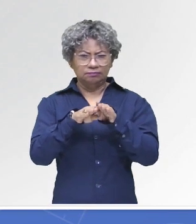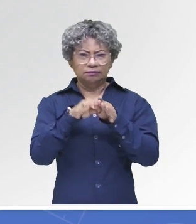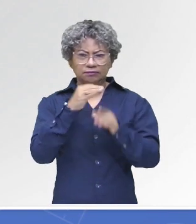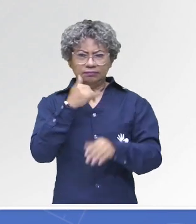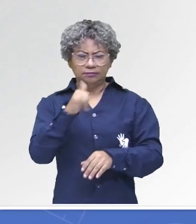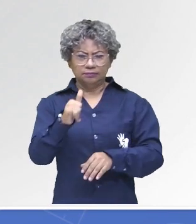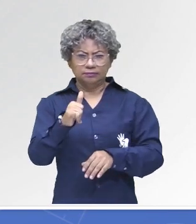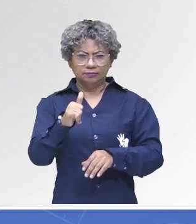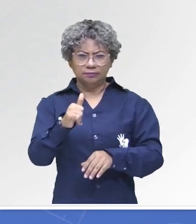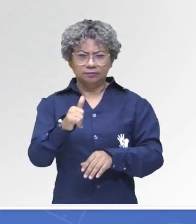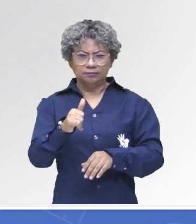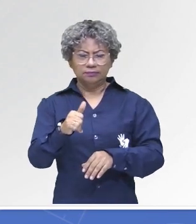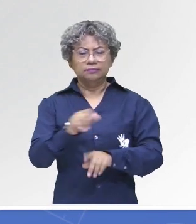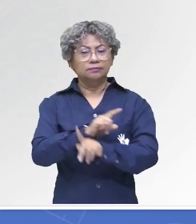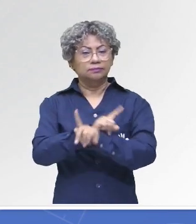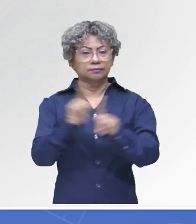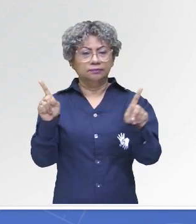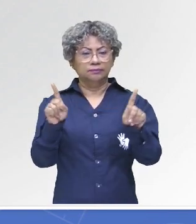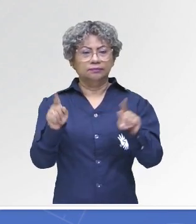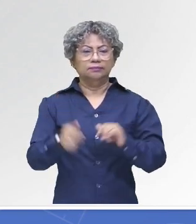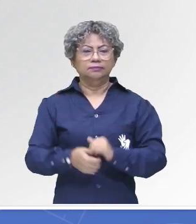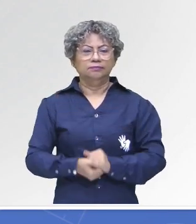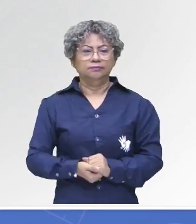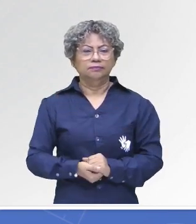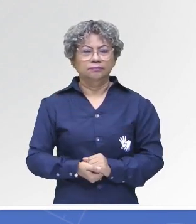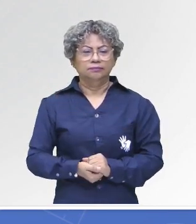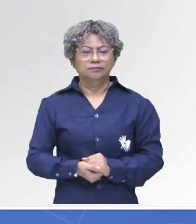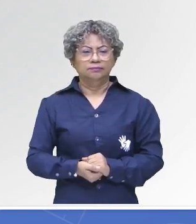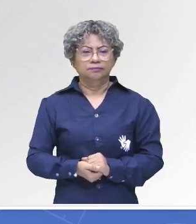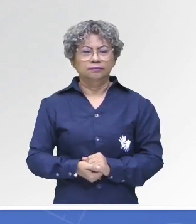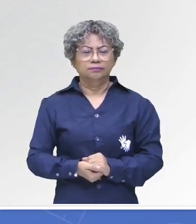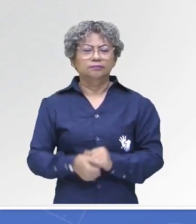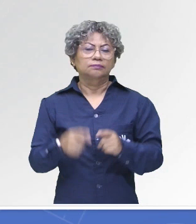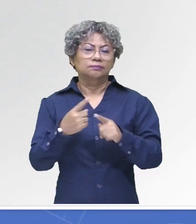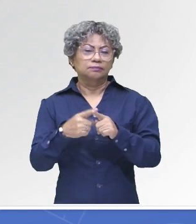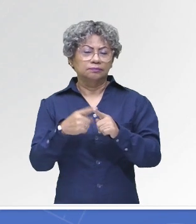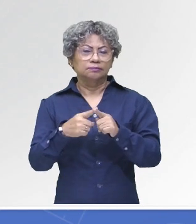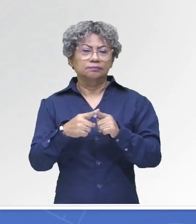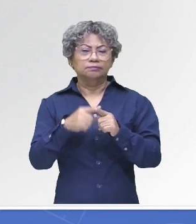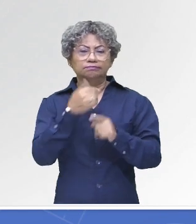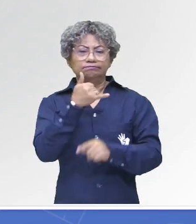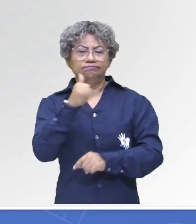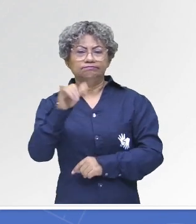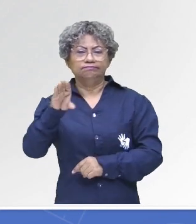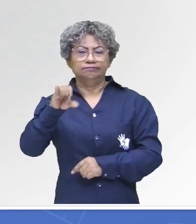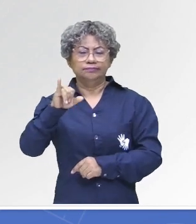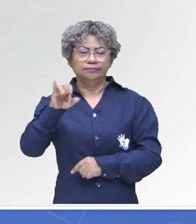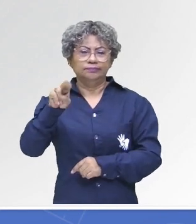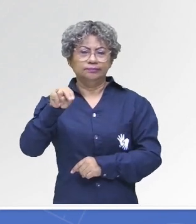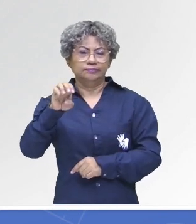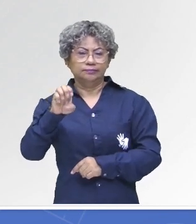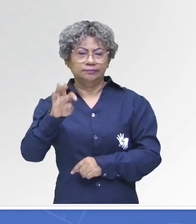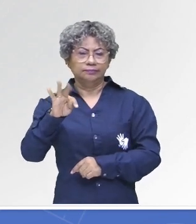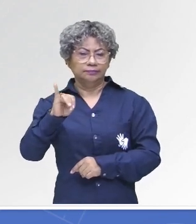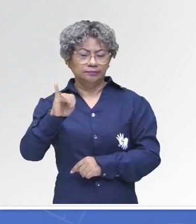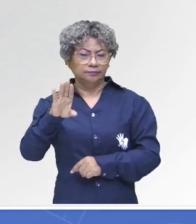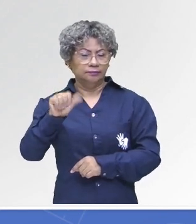energia cinética? Também não é essa, não é verdade? Porque energia cinética só se fosse energia cinética